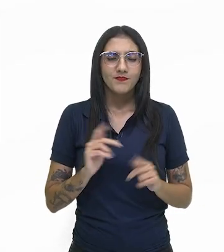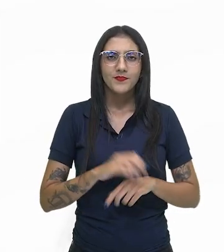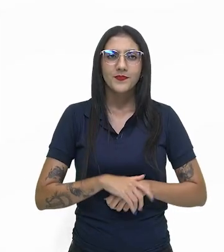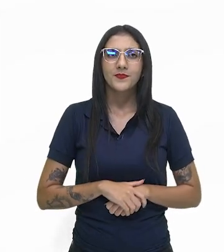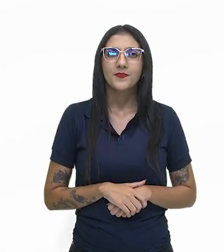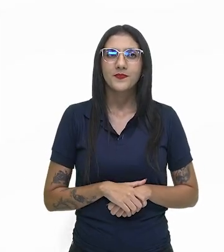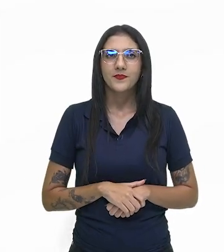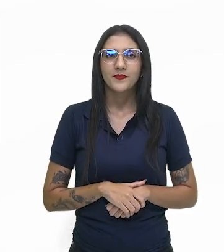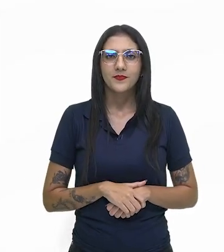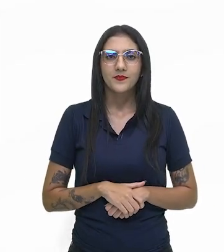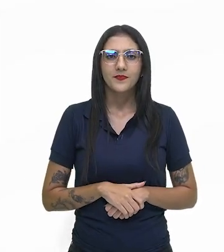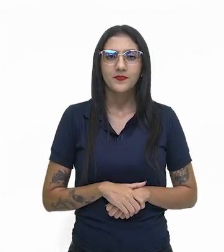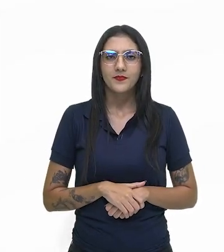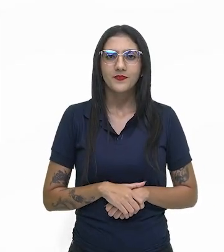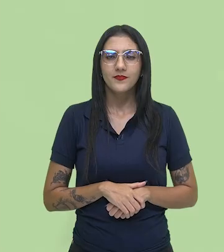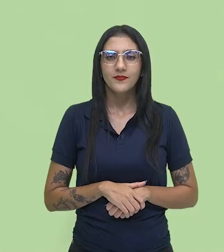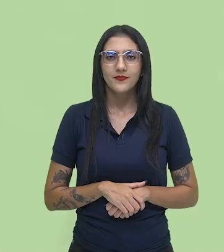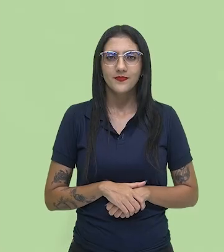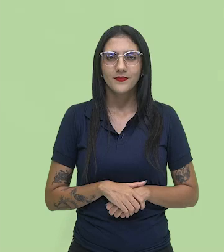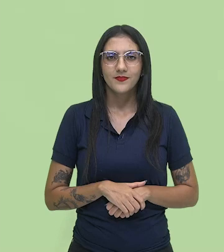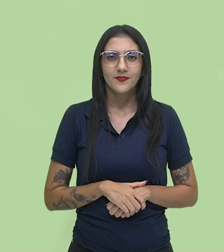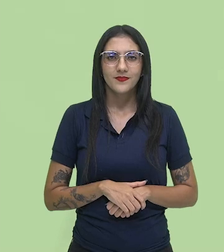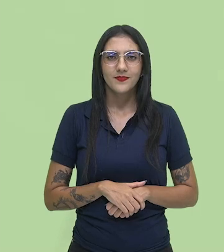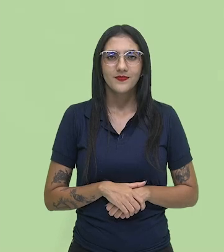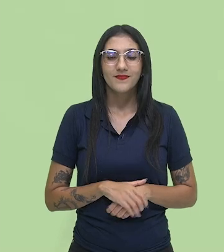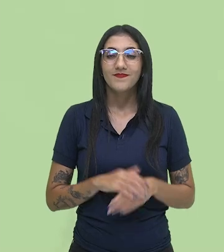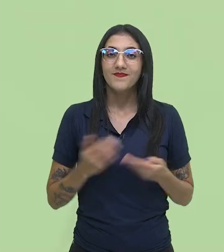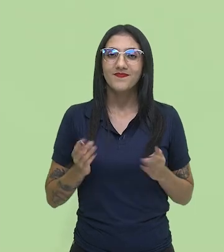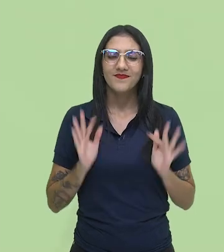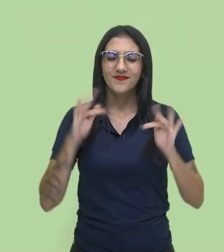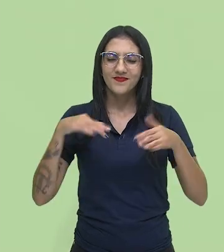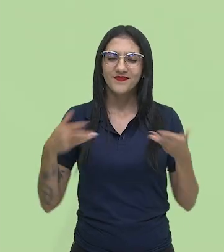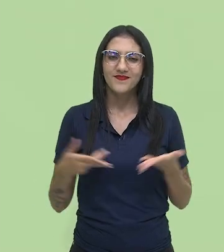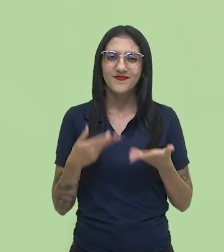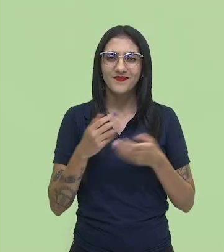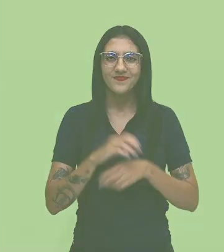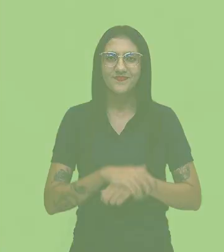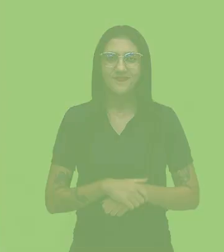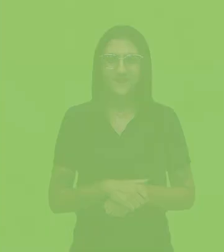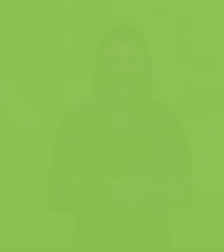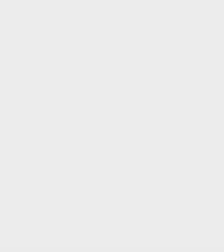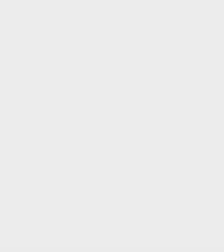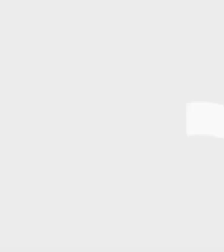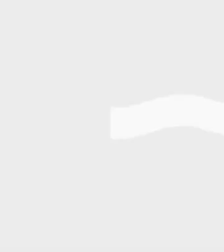E assim terminamos a nossa revisão.